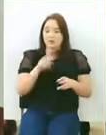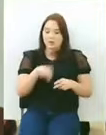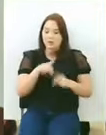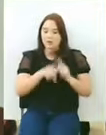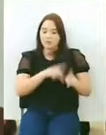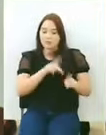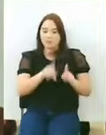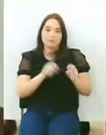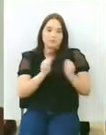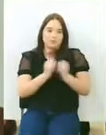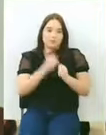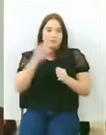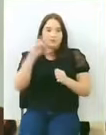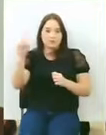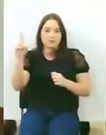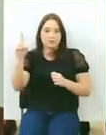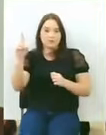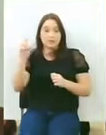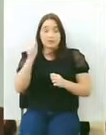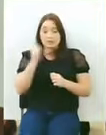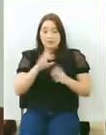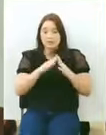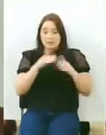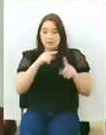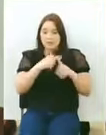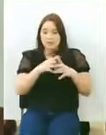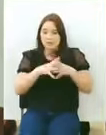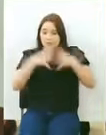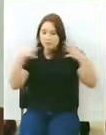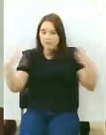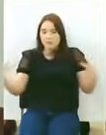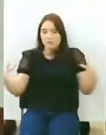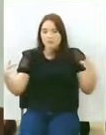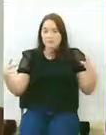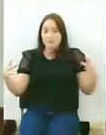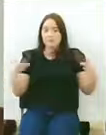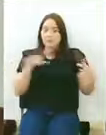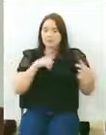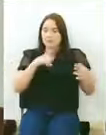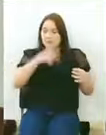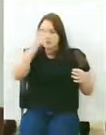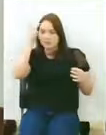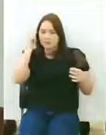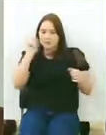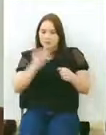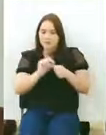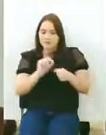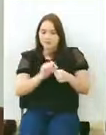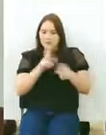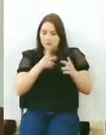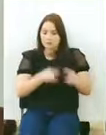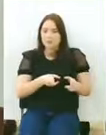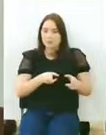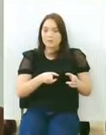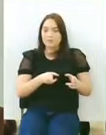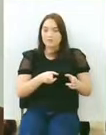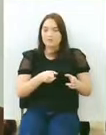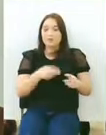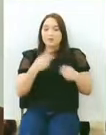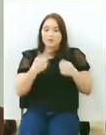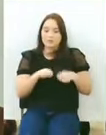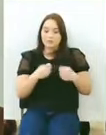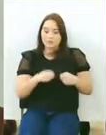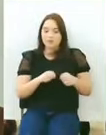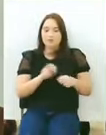povo de Deus. Se a igreja cresceu e tem muita gente querendo fazer a mesma coisa, então